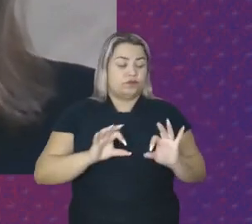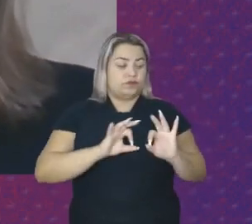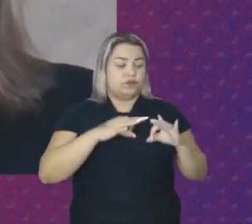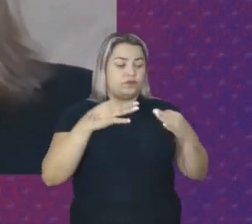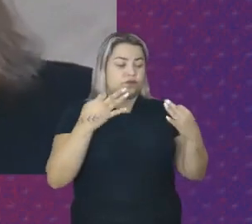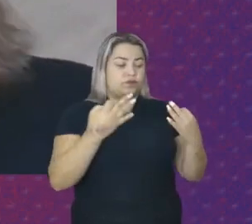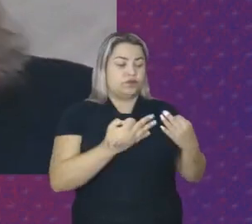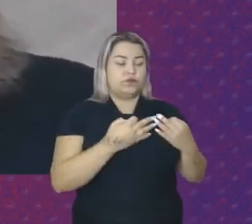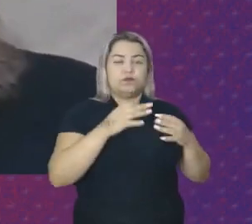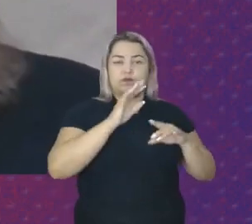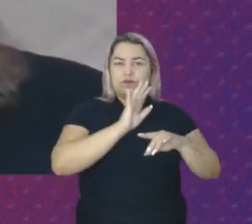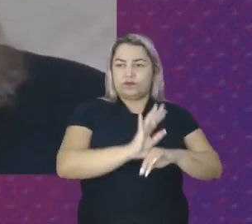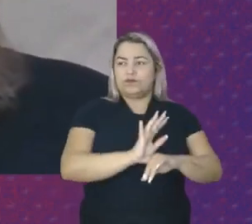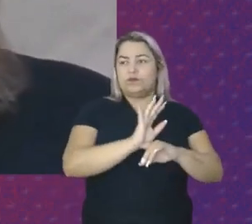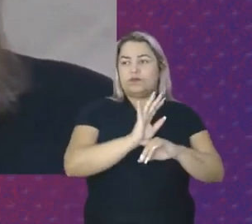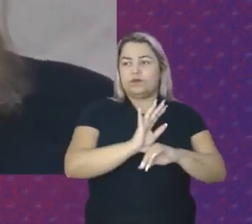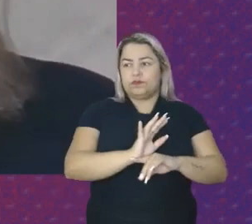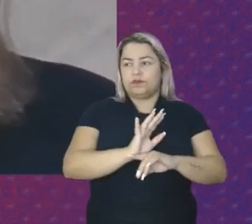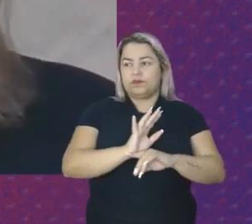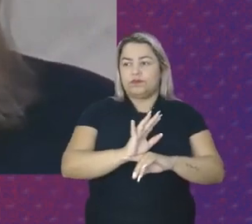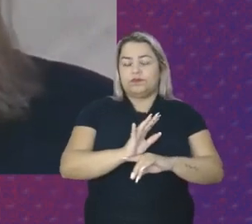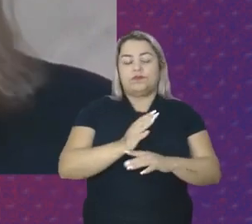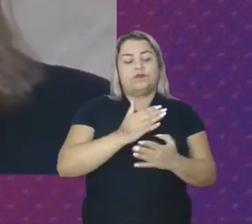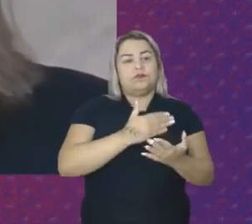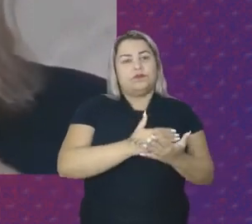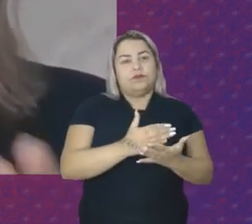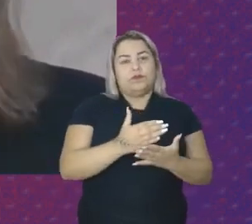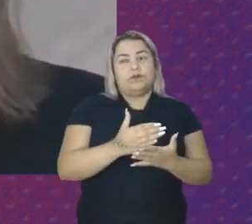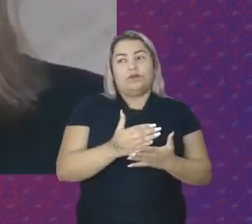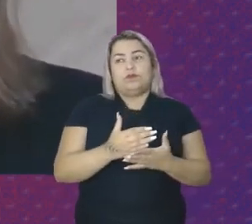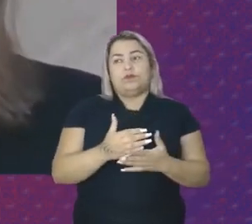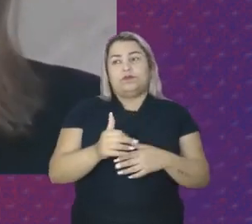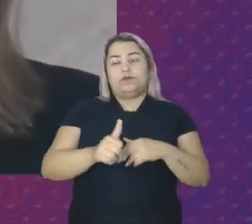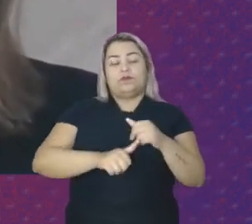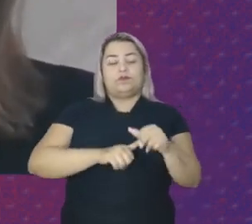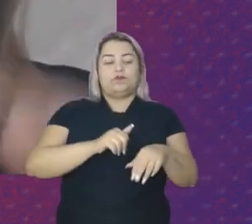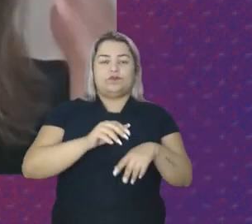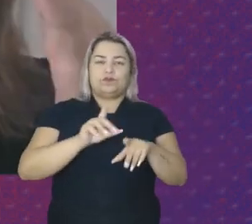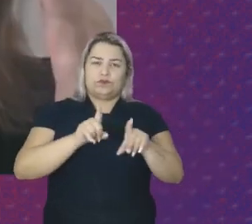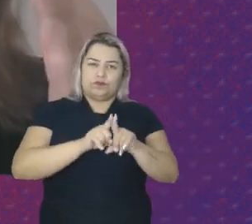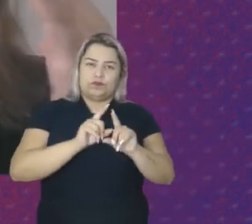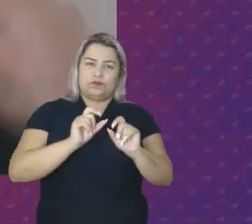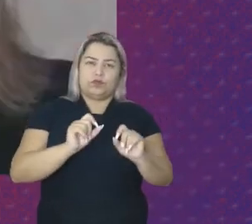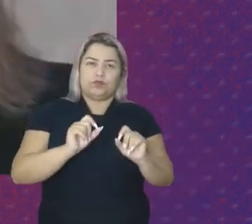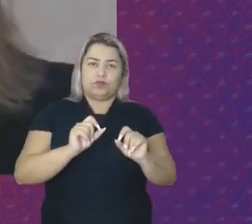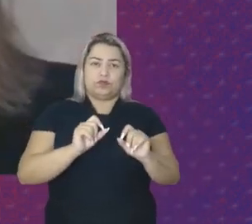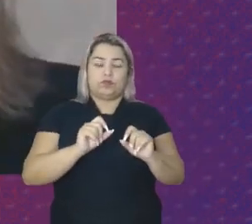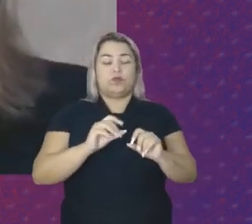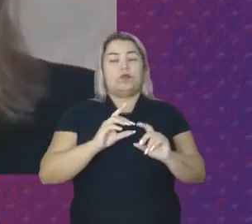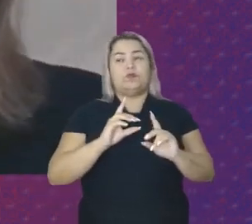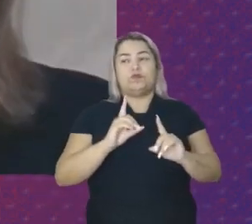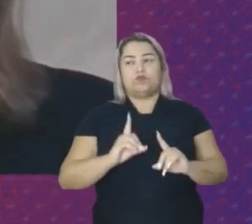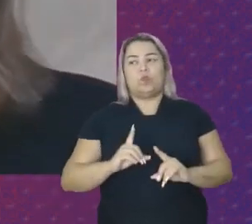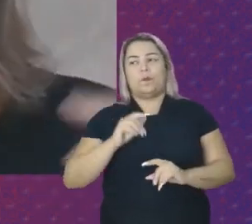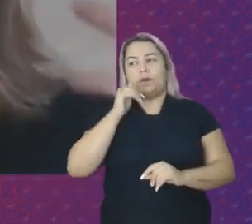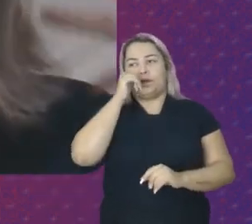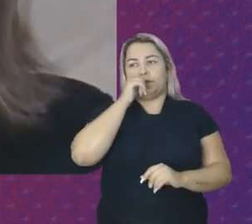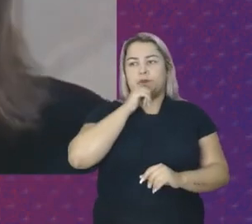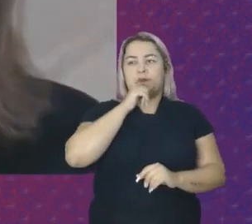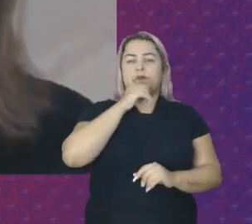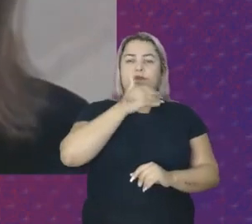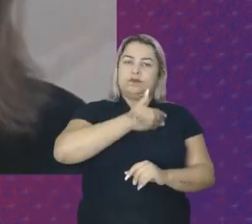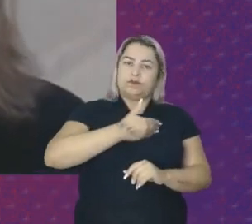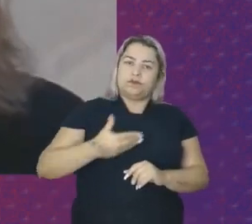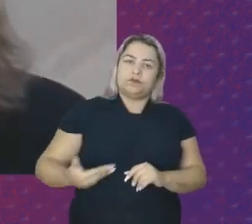ser atendido, é que começou o desvirtuamento do conceito de políticas públicas para as mulheres, porque nós